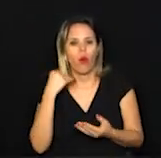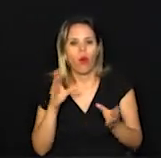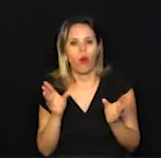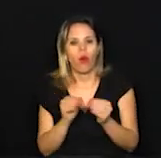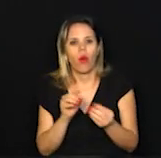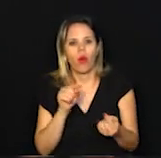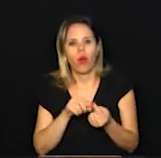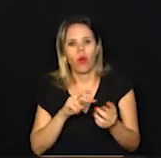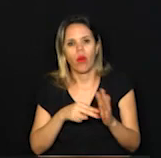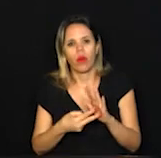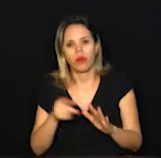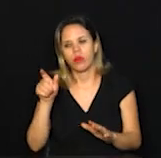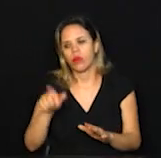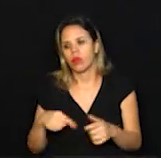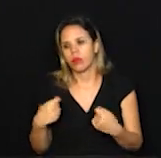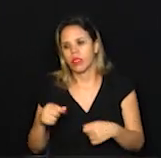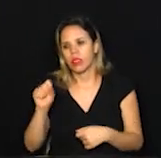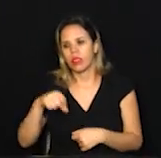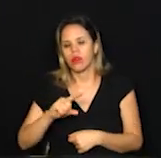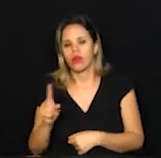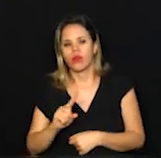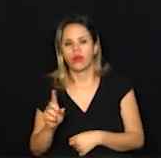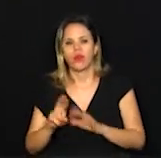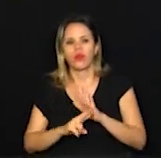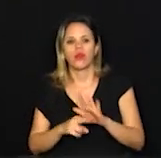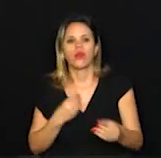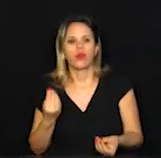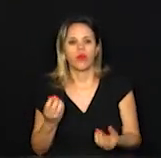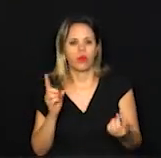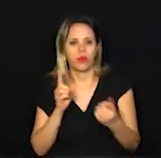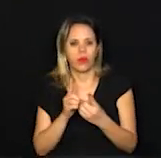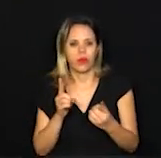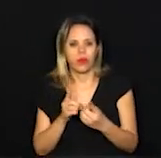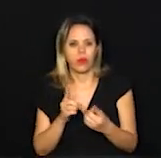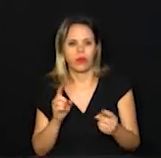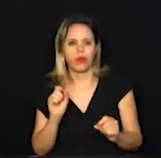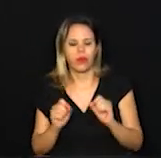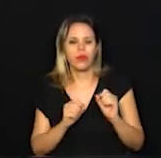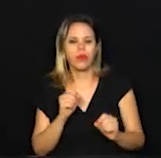define o critério? Como que esses critérios vão ser atendidos?